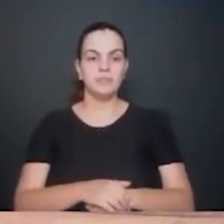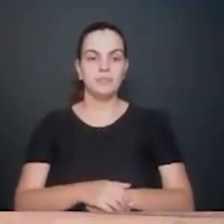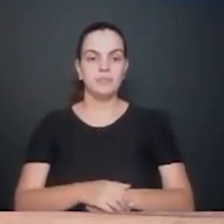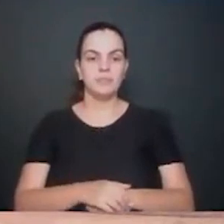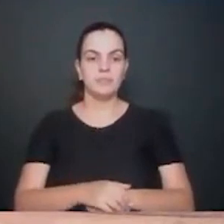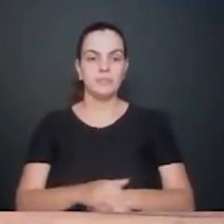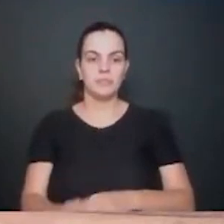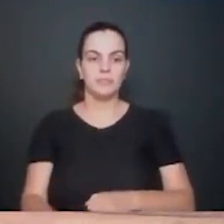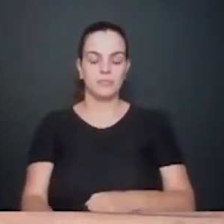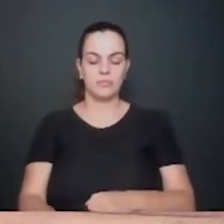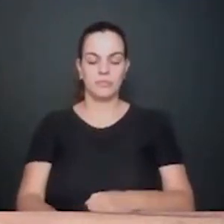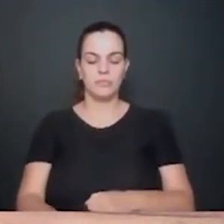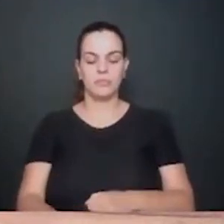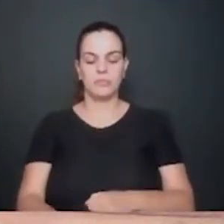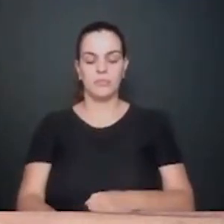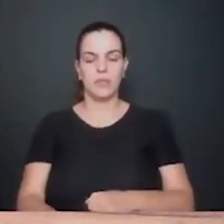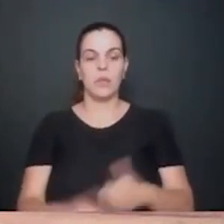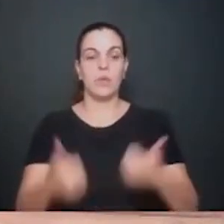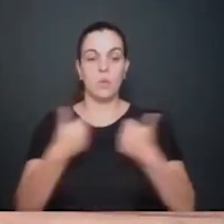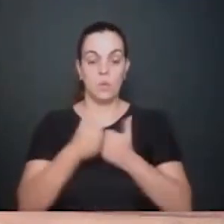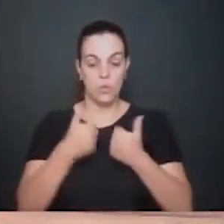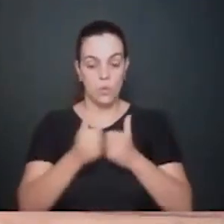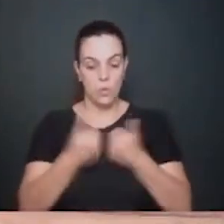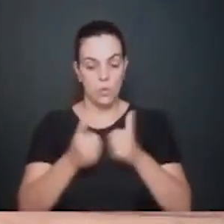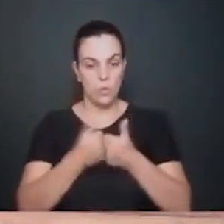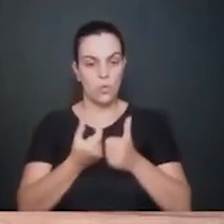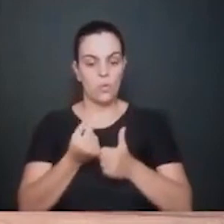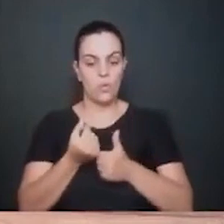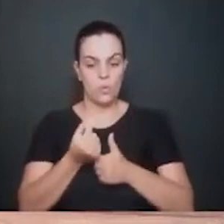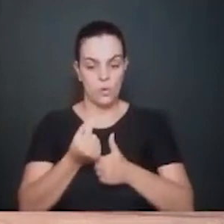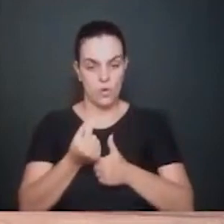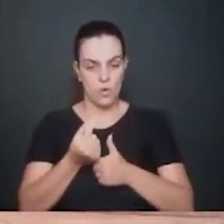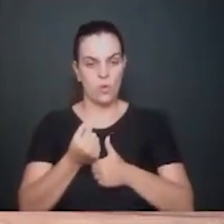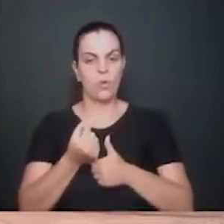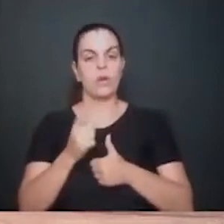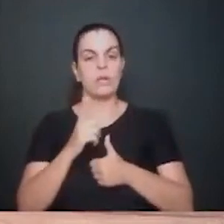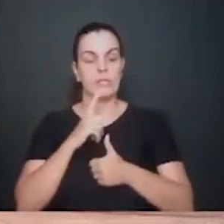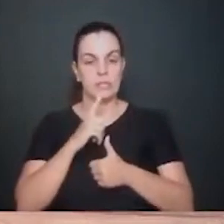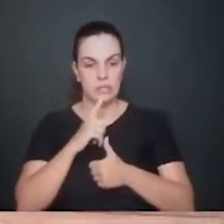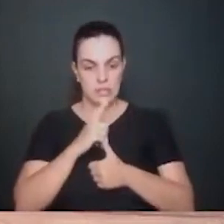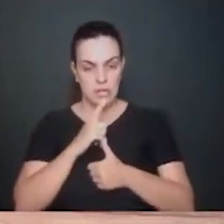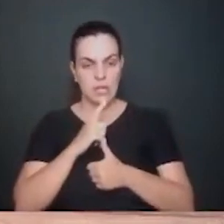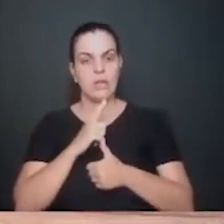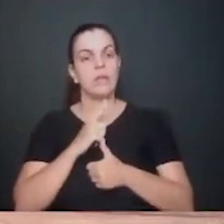um subsídio já previsto na legislação. Haverá, sim, o subsídio para este